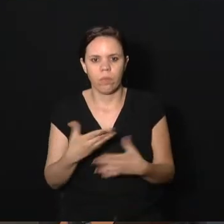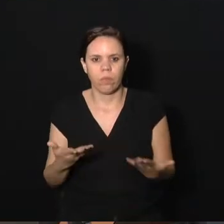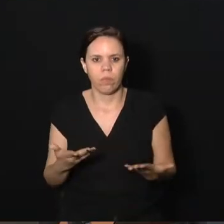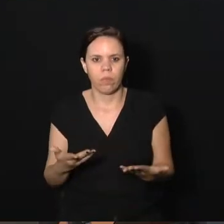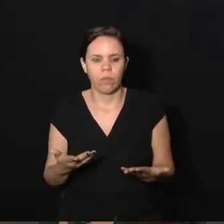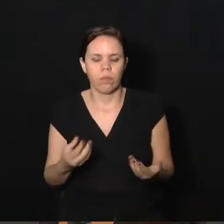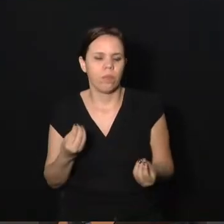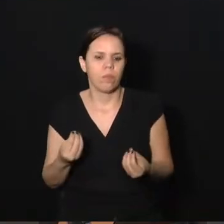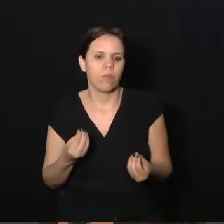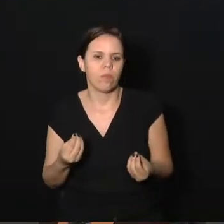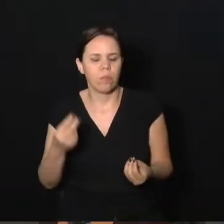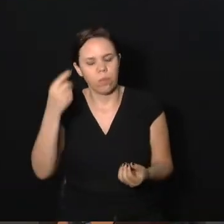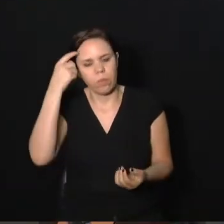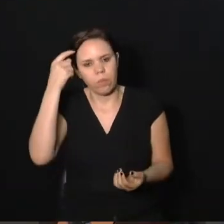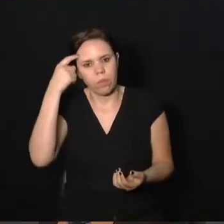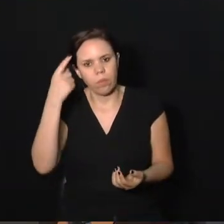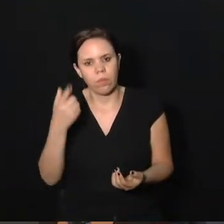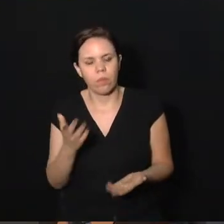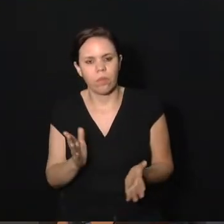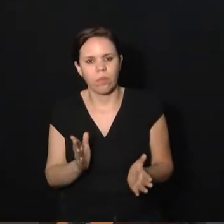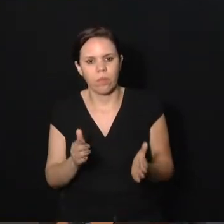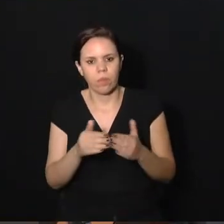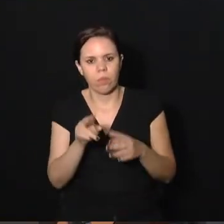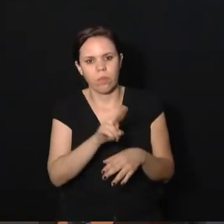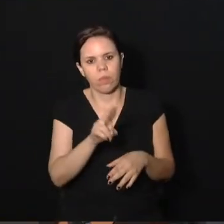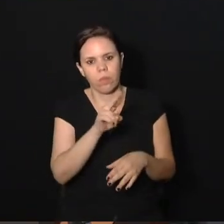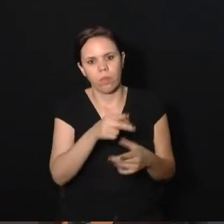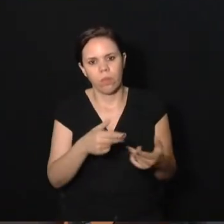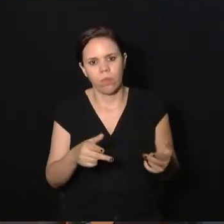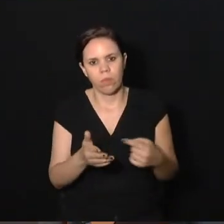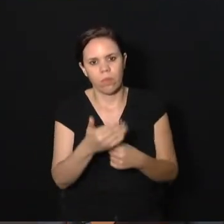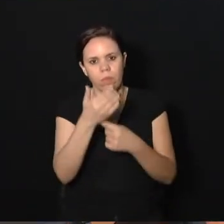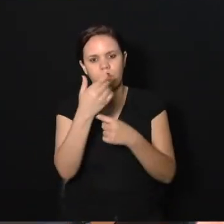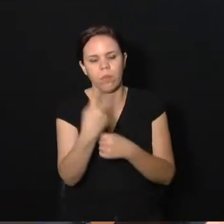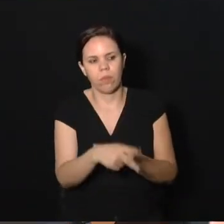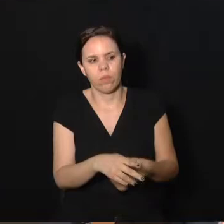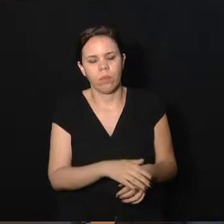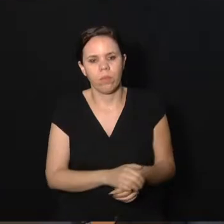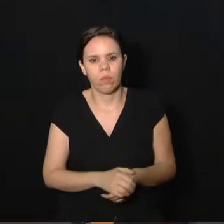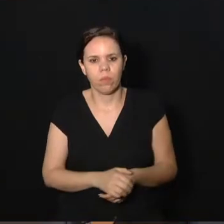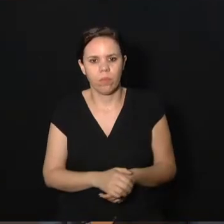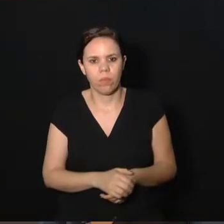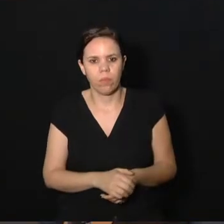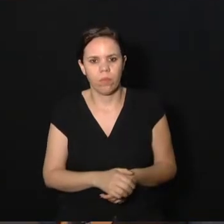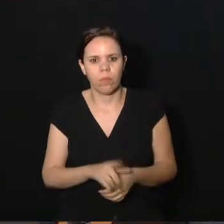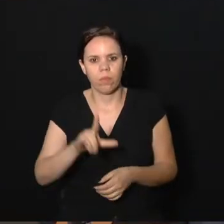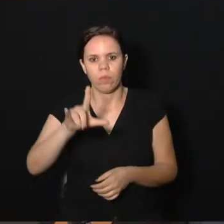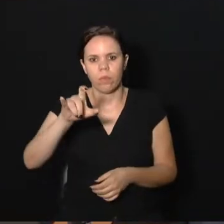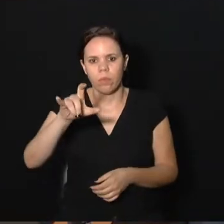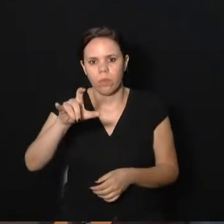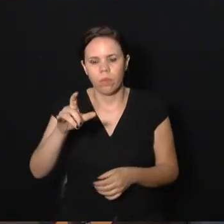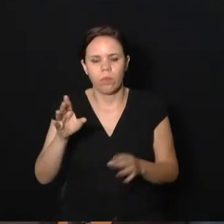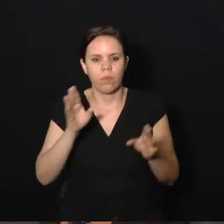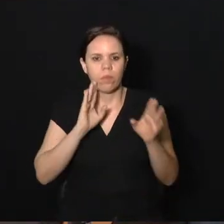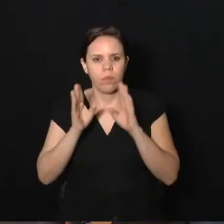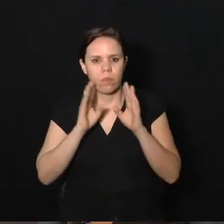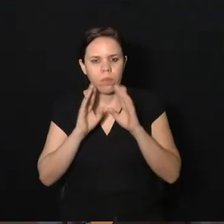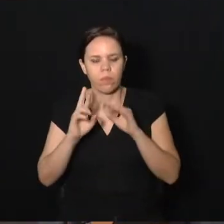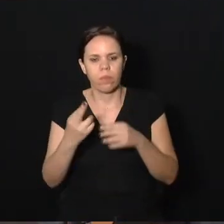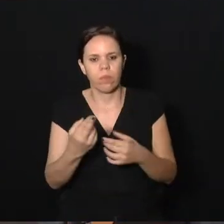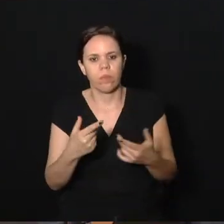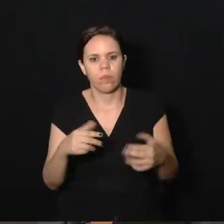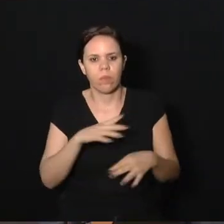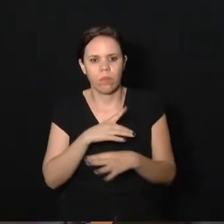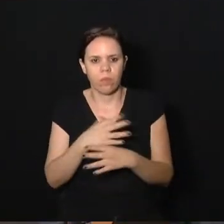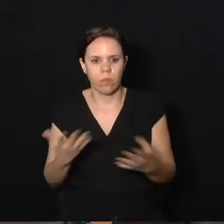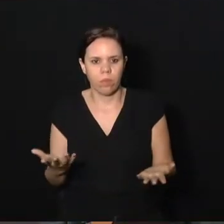pensar em gestão pública sem direcionar isso e utilizar essas ferramentas de tecnologia para isso. Então, Instagram, Facebook, muitas soluções para a